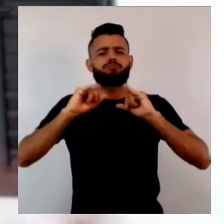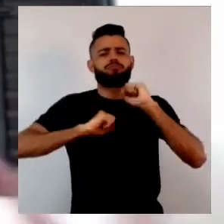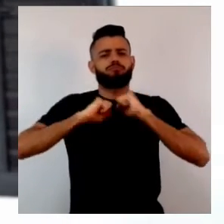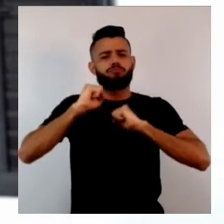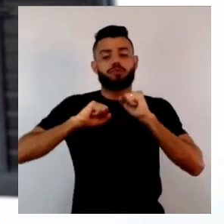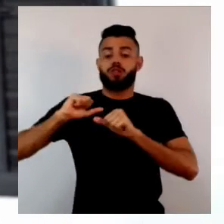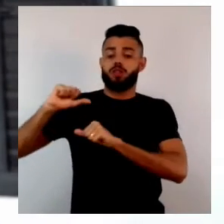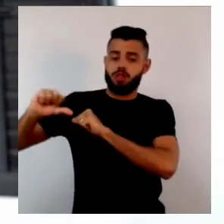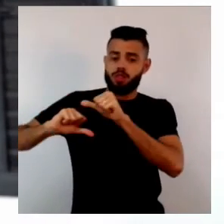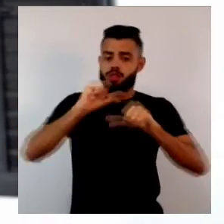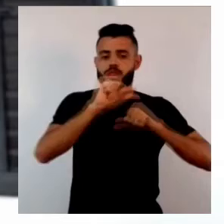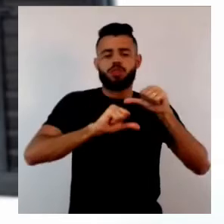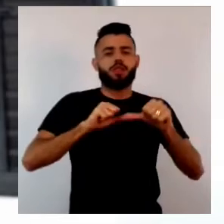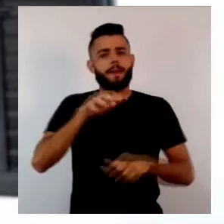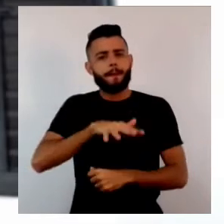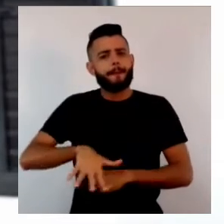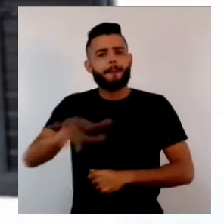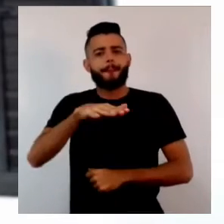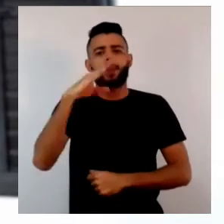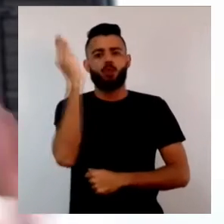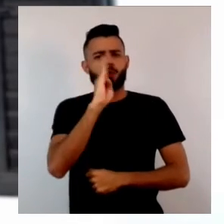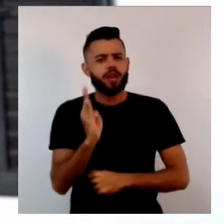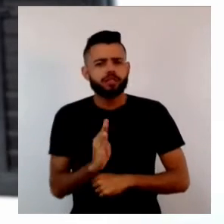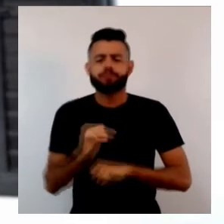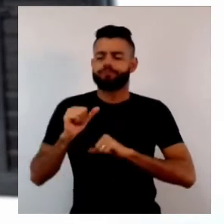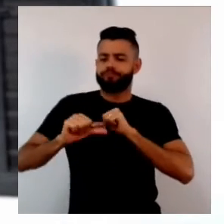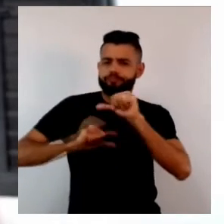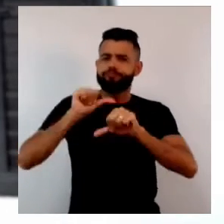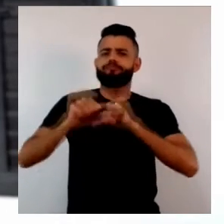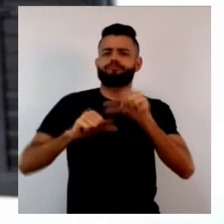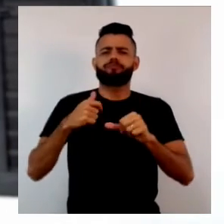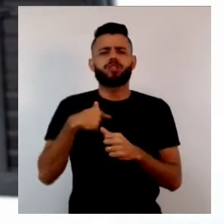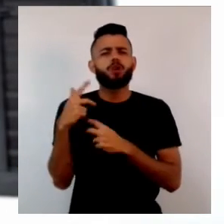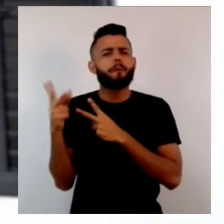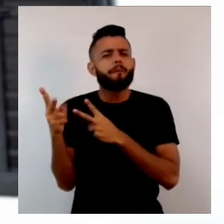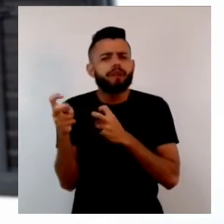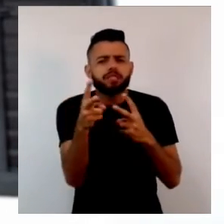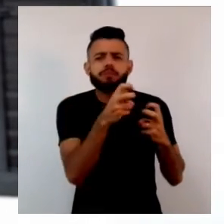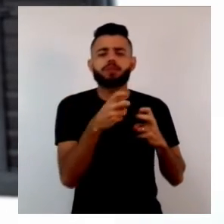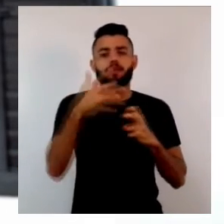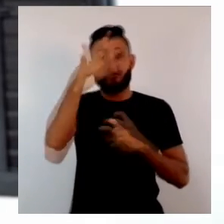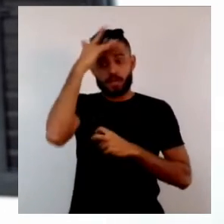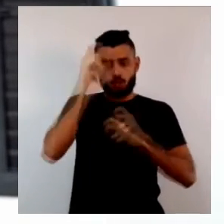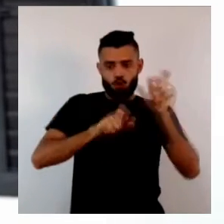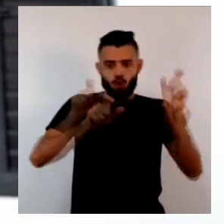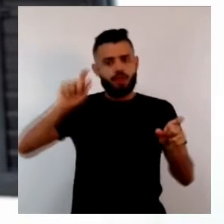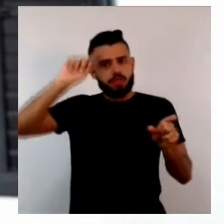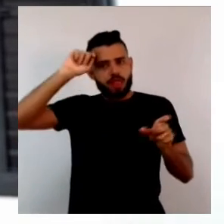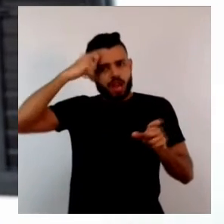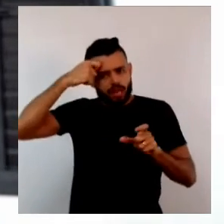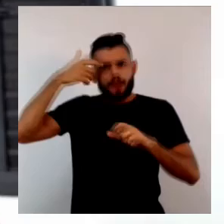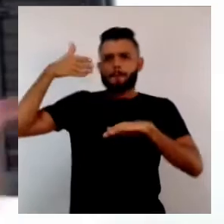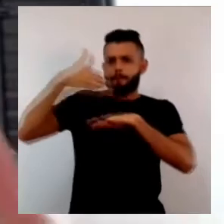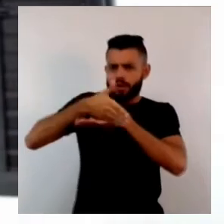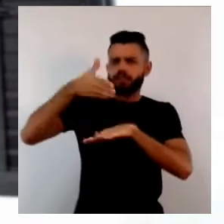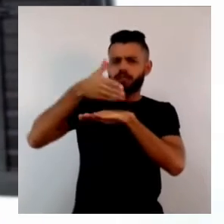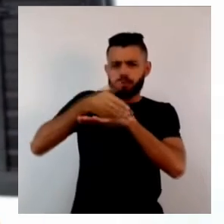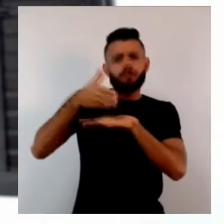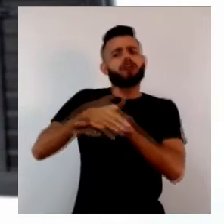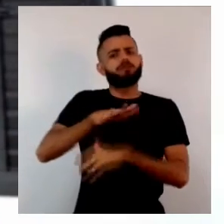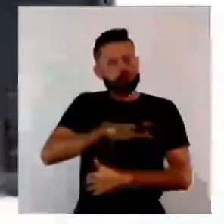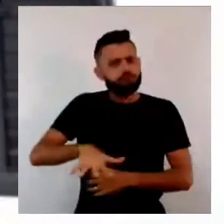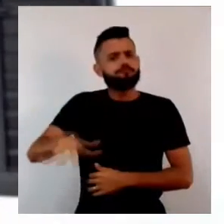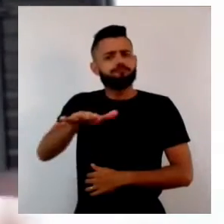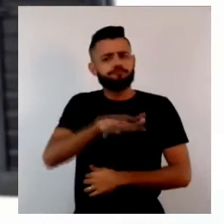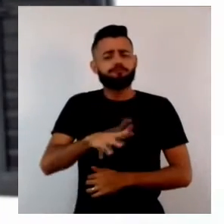Brasil tem alterado, eu tenho percebido também uma maior participação de pessoas negras também dentro desses processos, e eu acho que, sobretudo, um